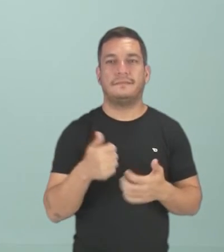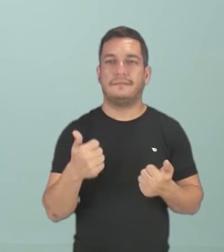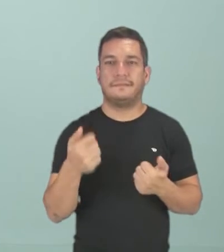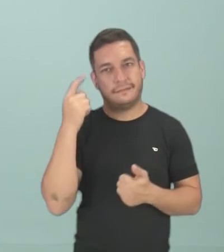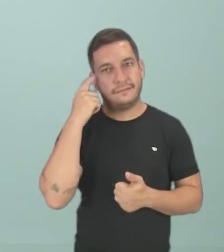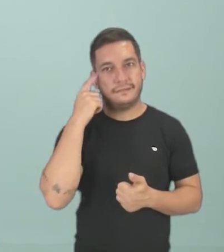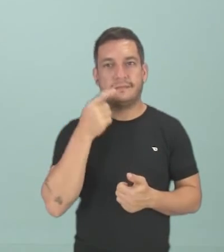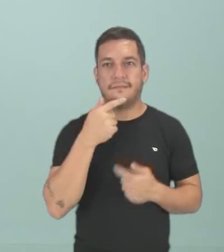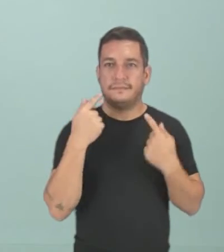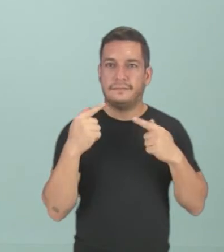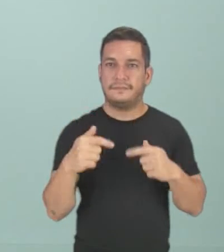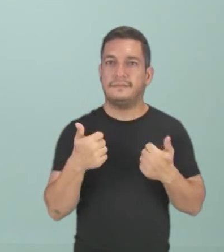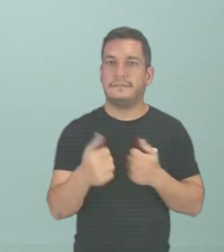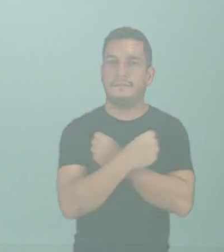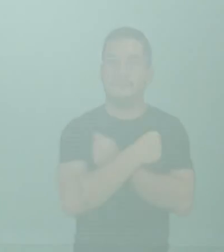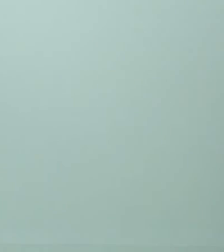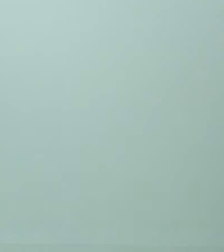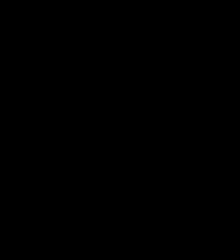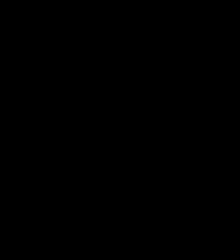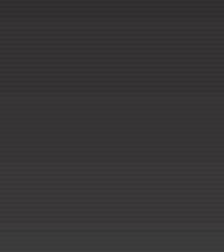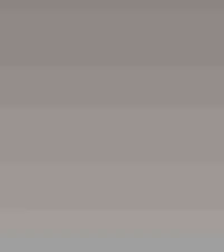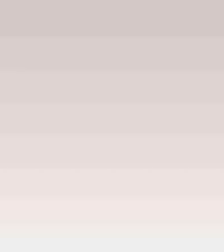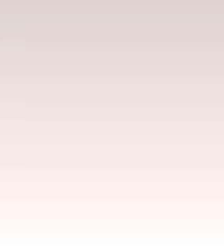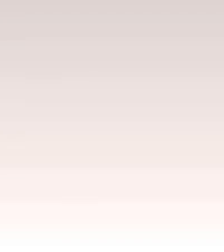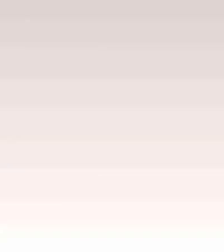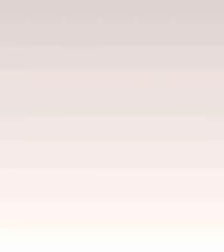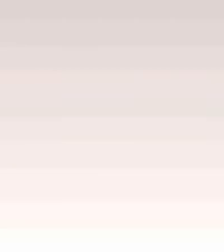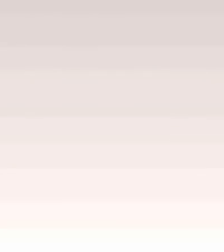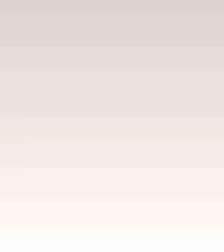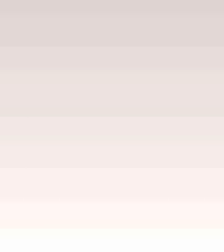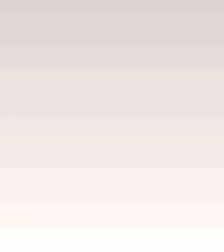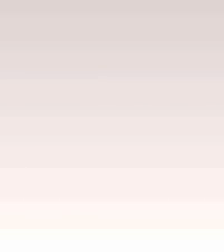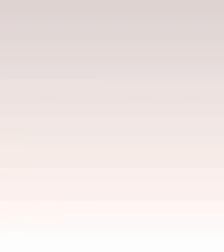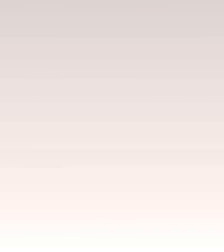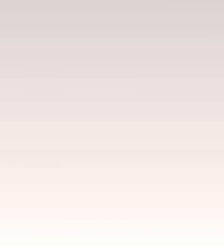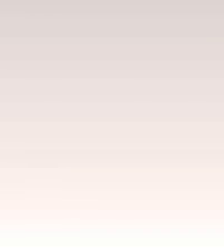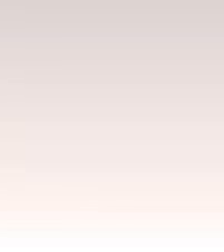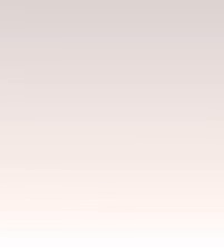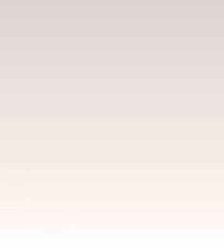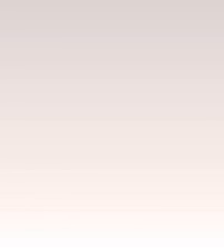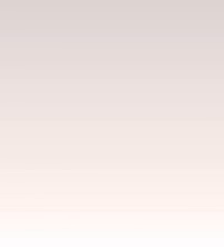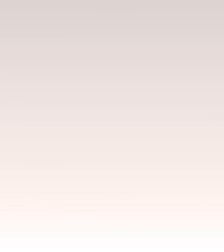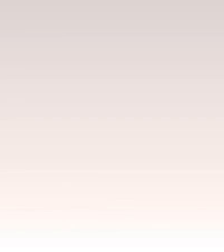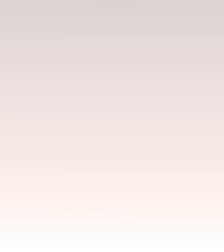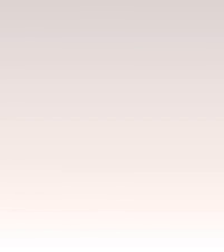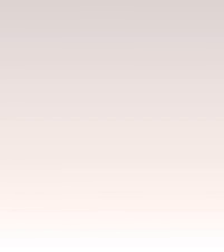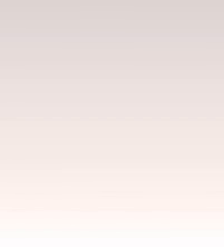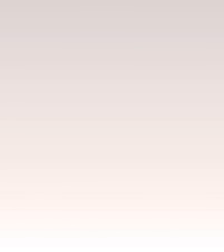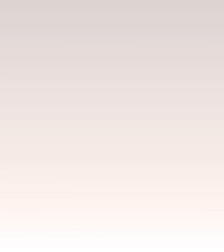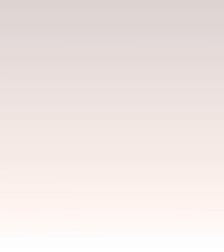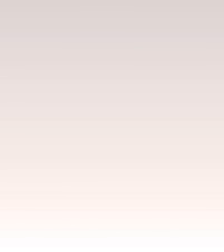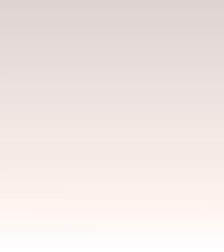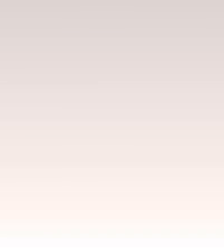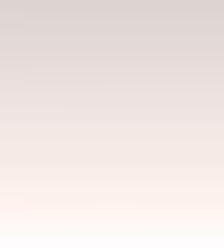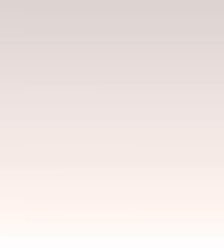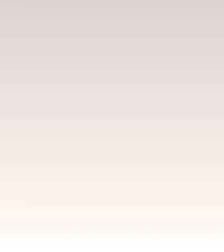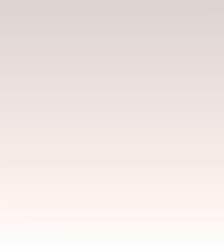pedofilia via internet e a recente apresentação do deputado federal Luiz Eduardo